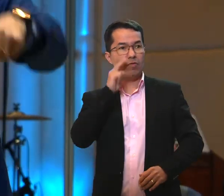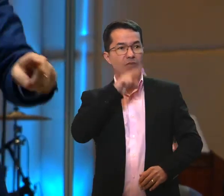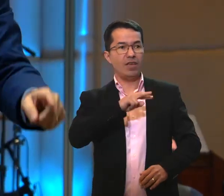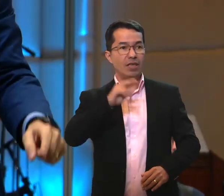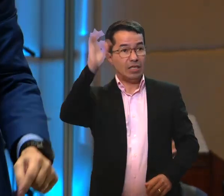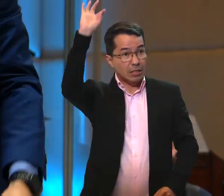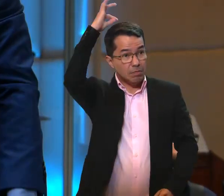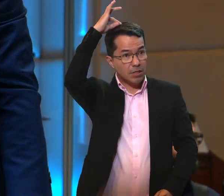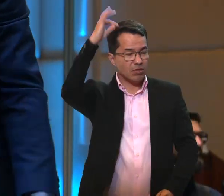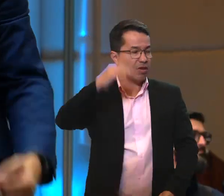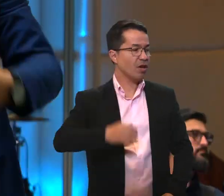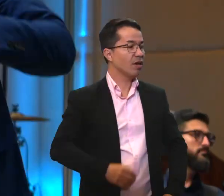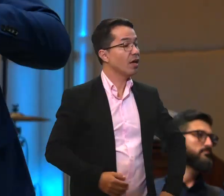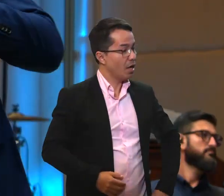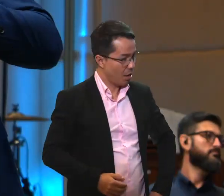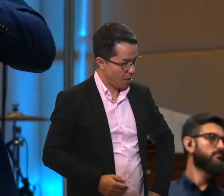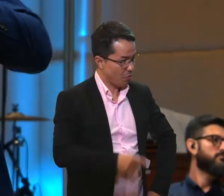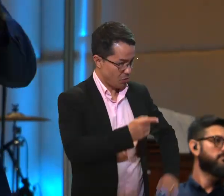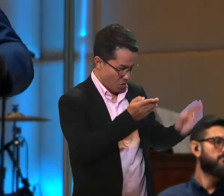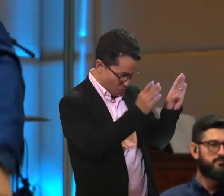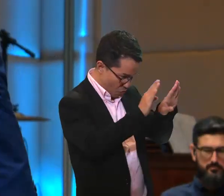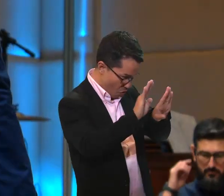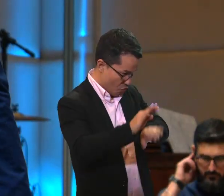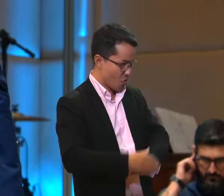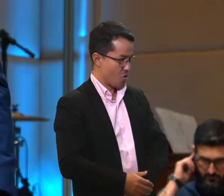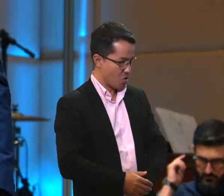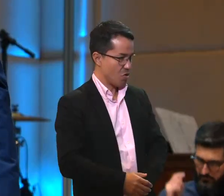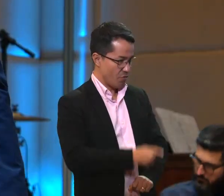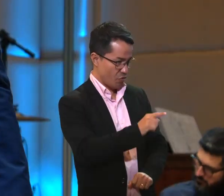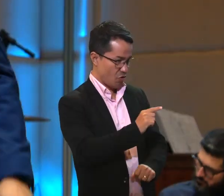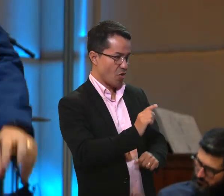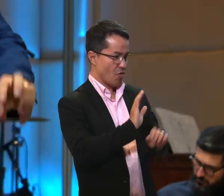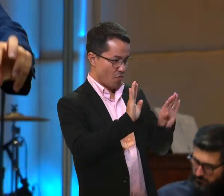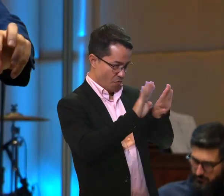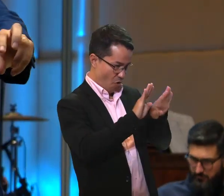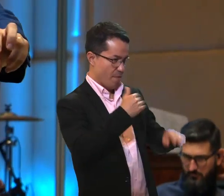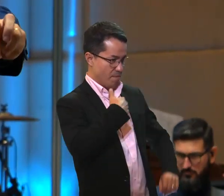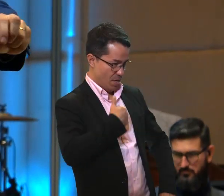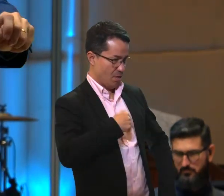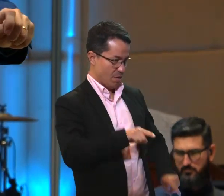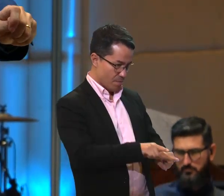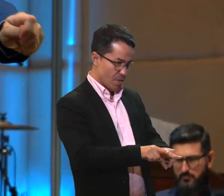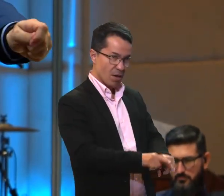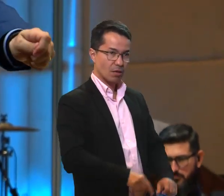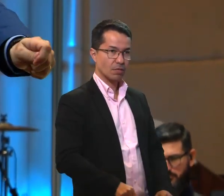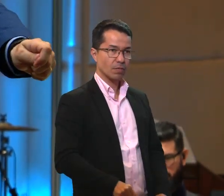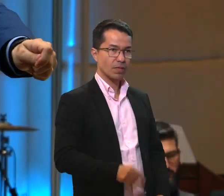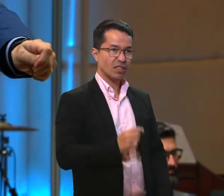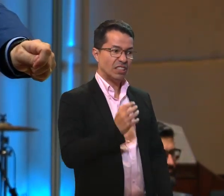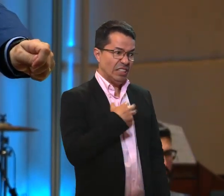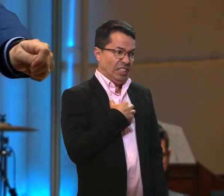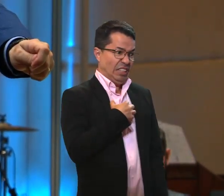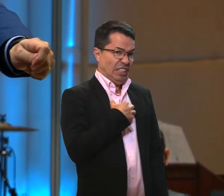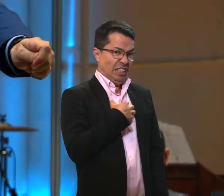Quando aquele pastor deixou Deus tratar os seus pecados mais profundos,